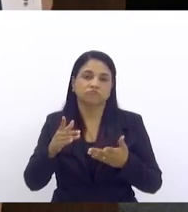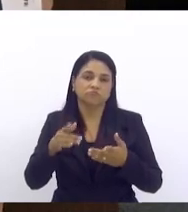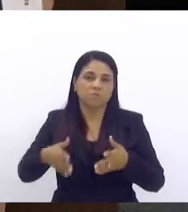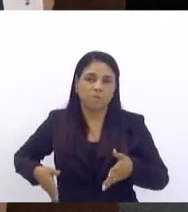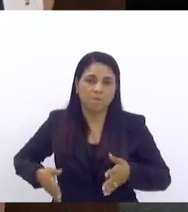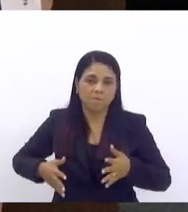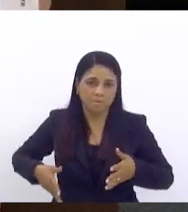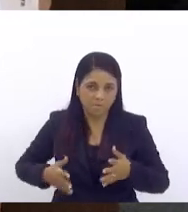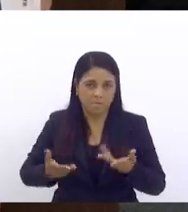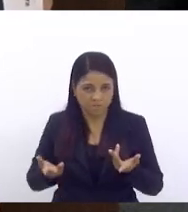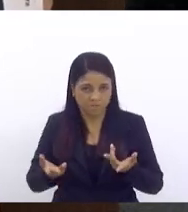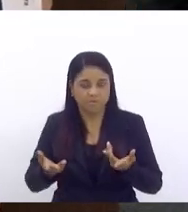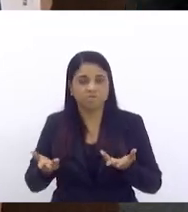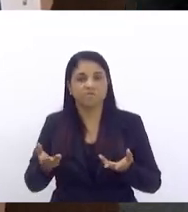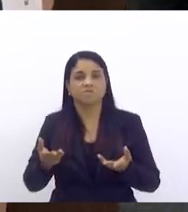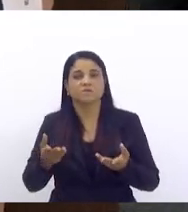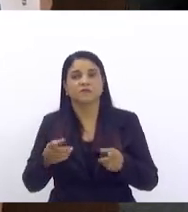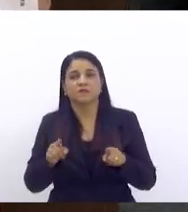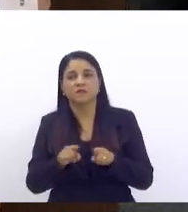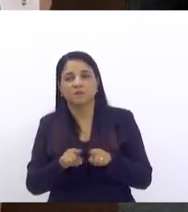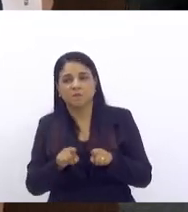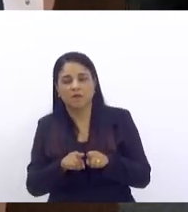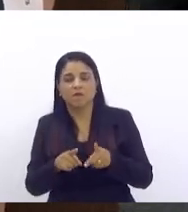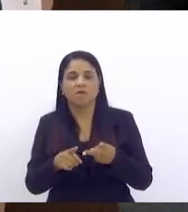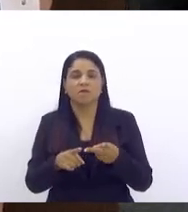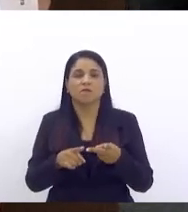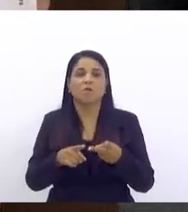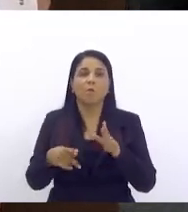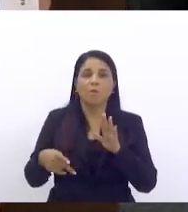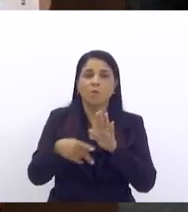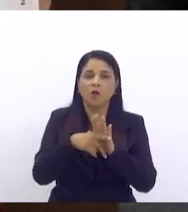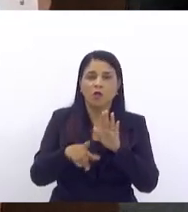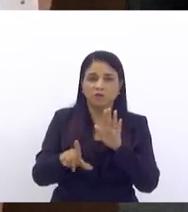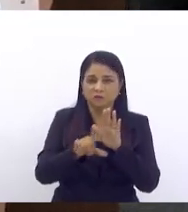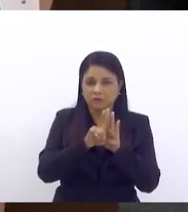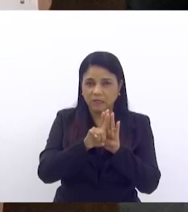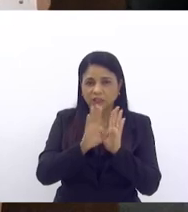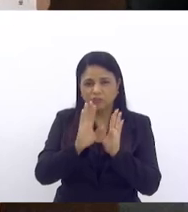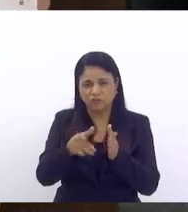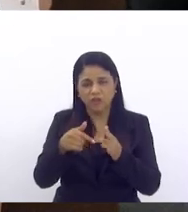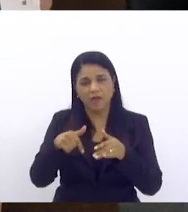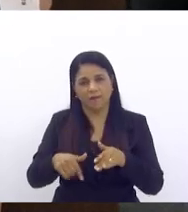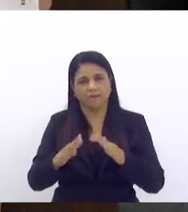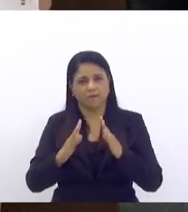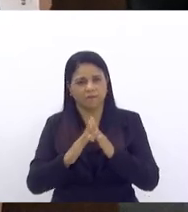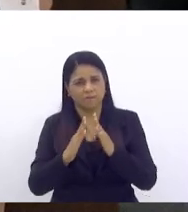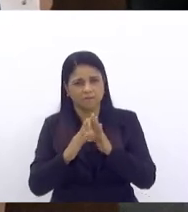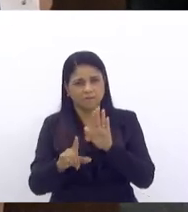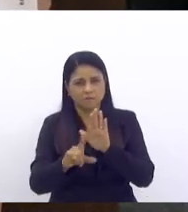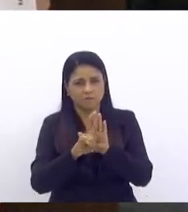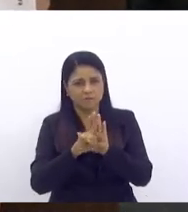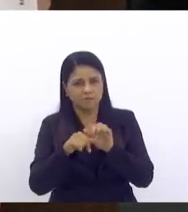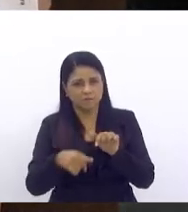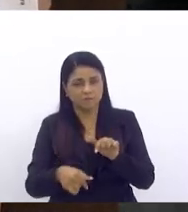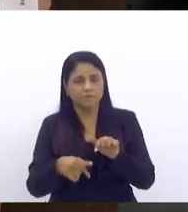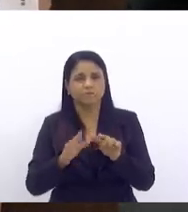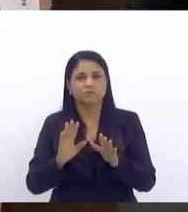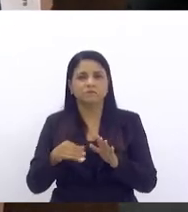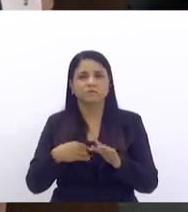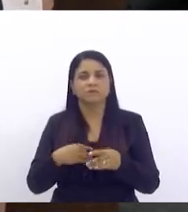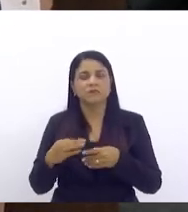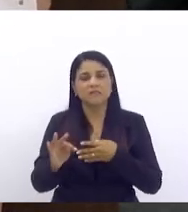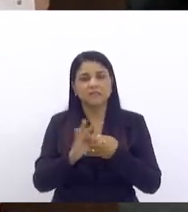aí em todo um projeto de lei que a gente já passou nessa casa com relação à assistência